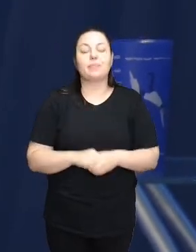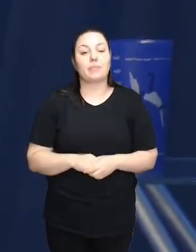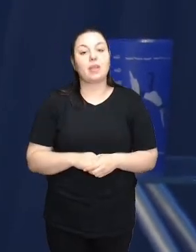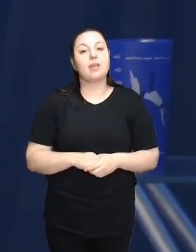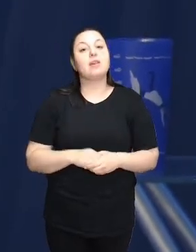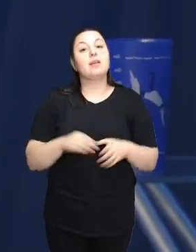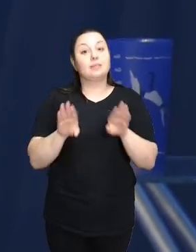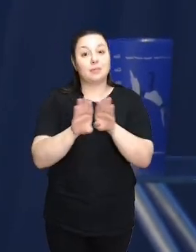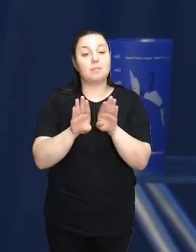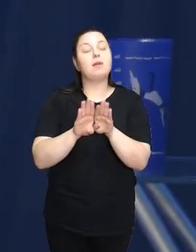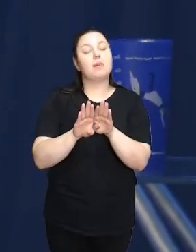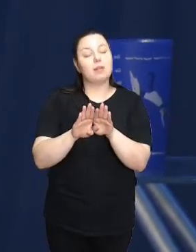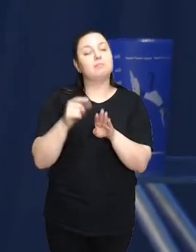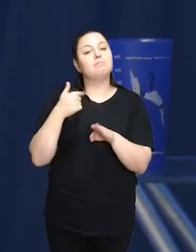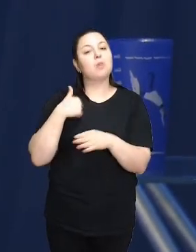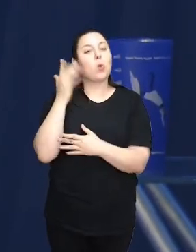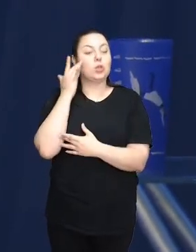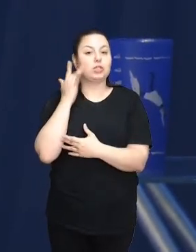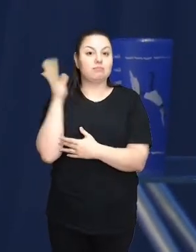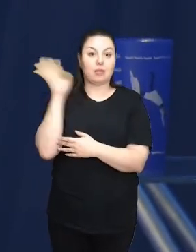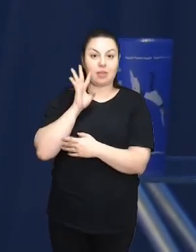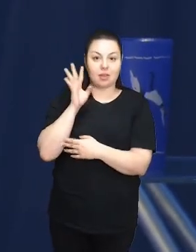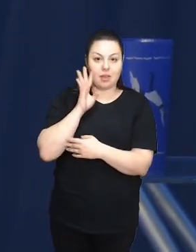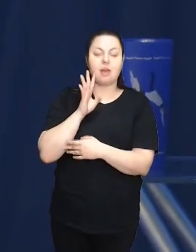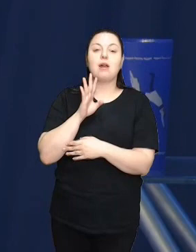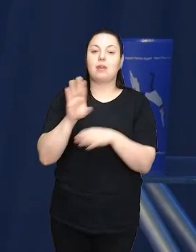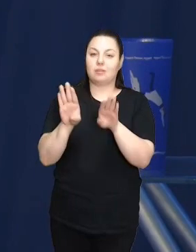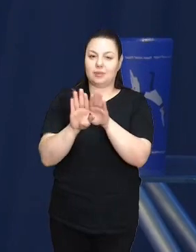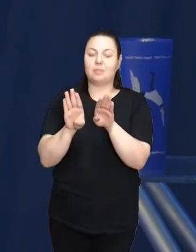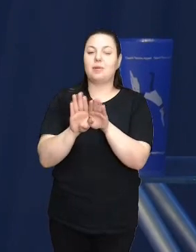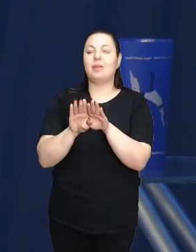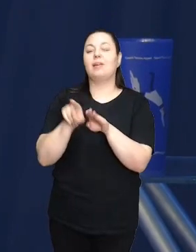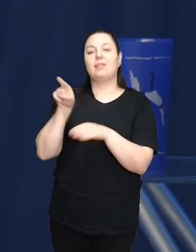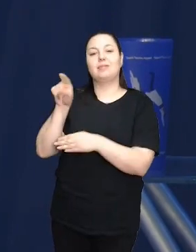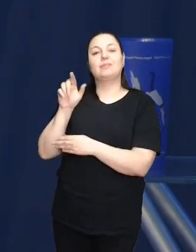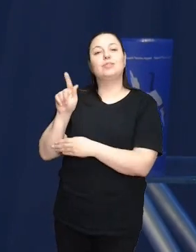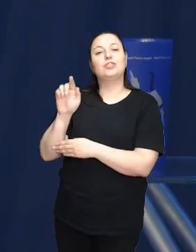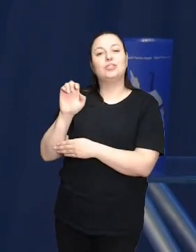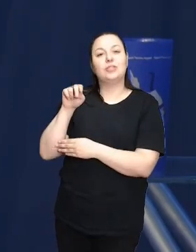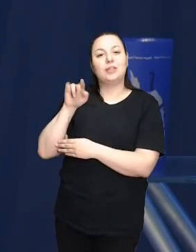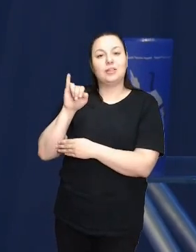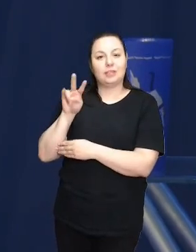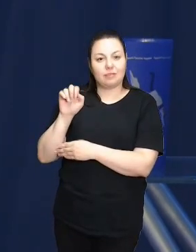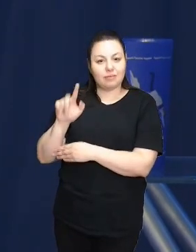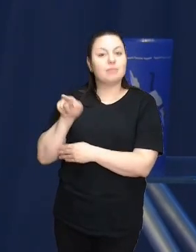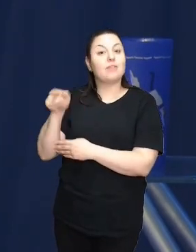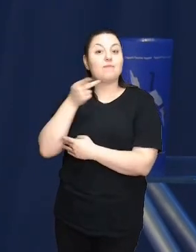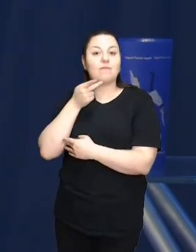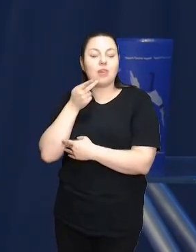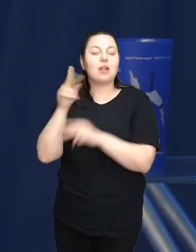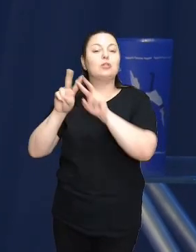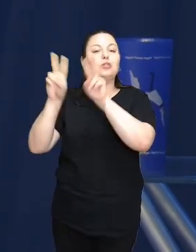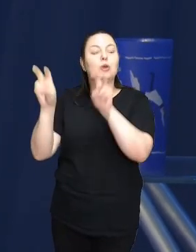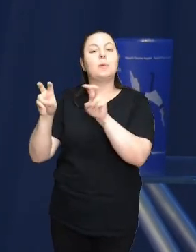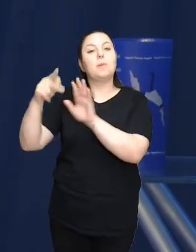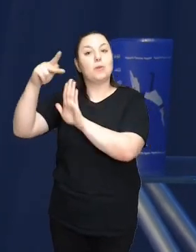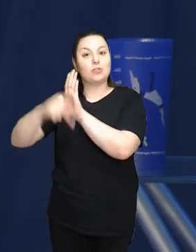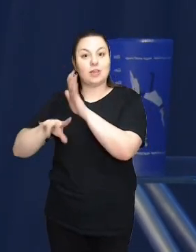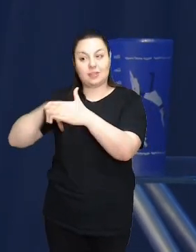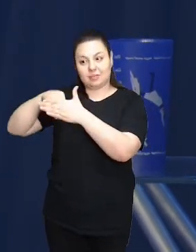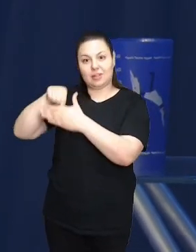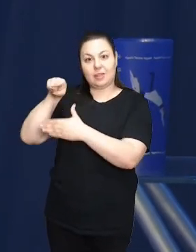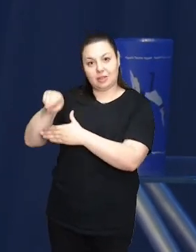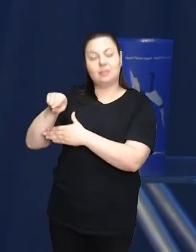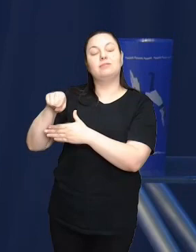que eu achei muito legal do Instituto Start, que eles têm um programa para as famílias. Porque a gente adulto aqui